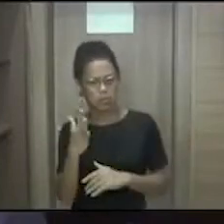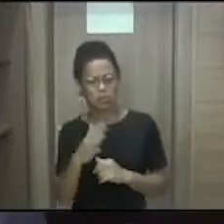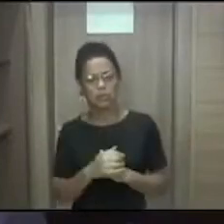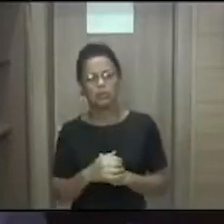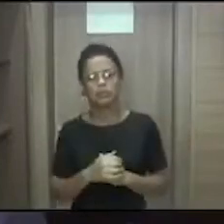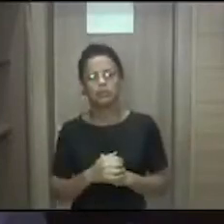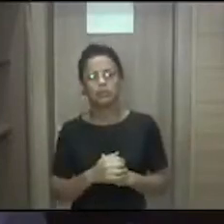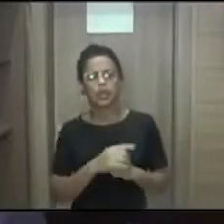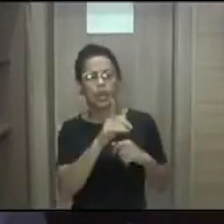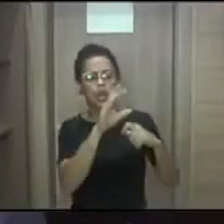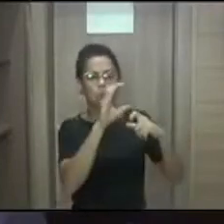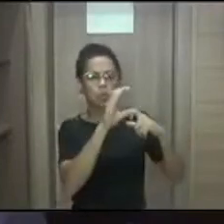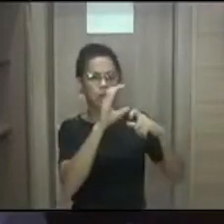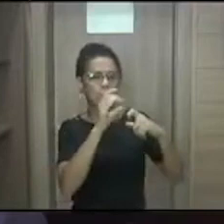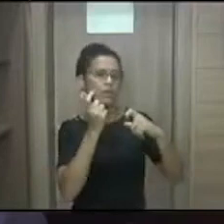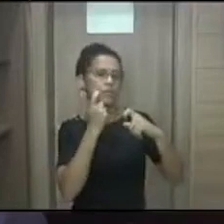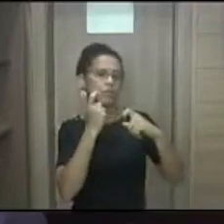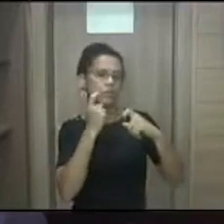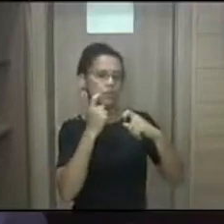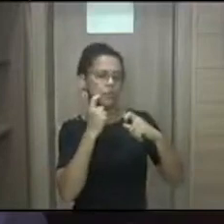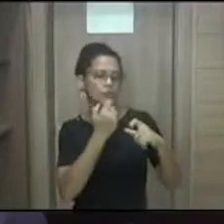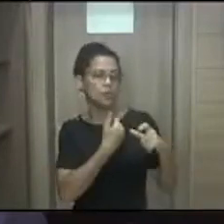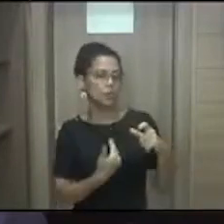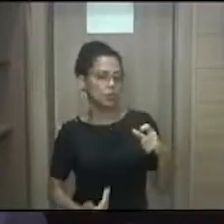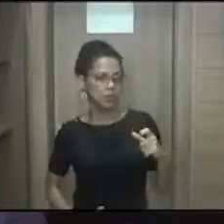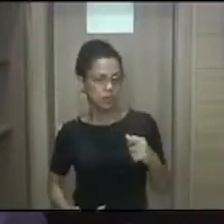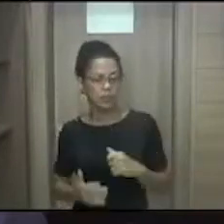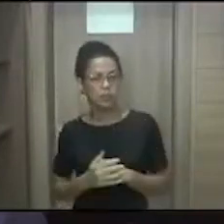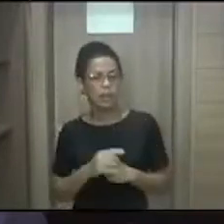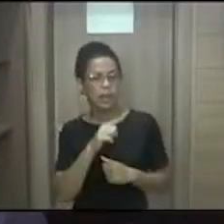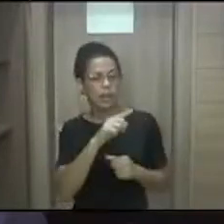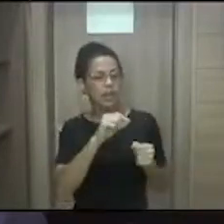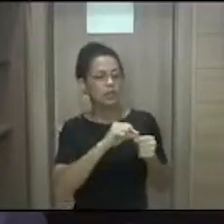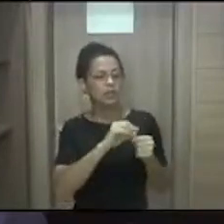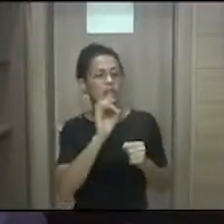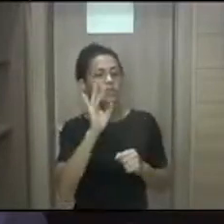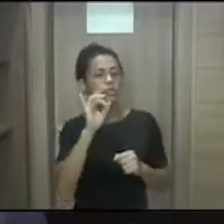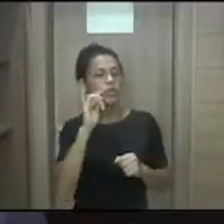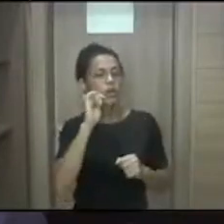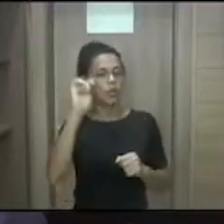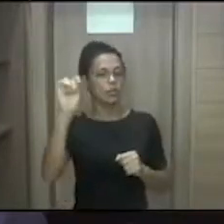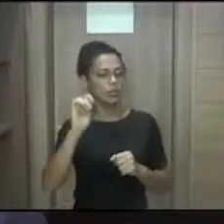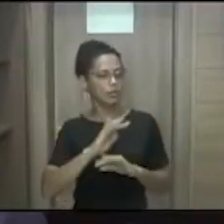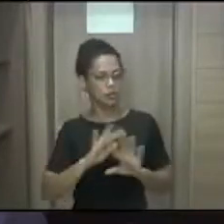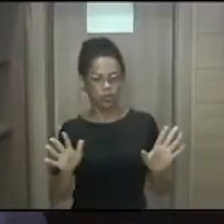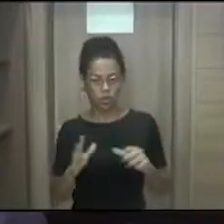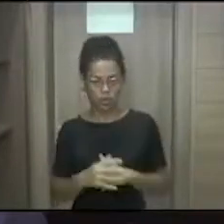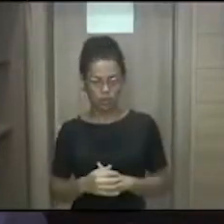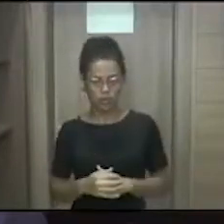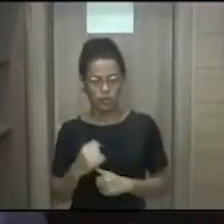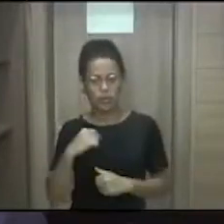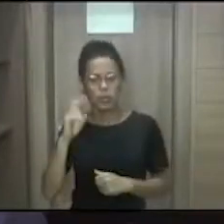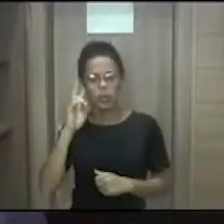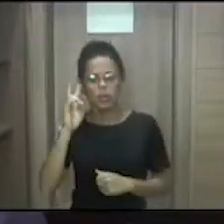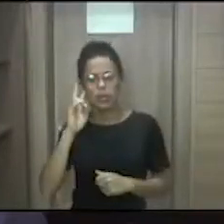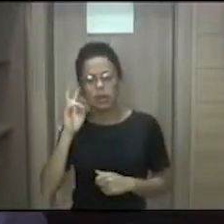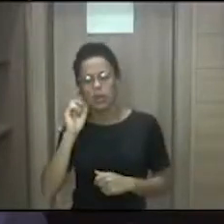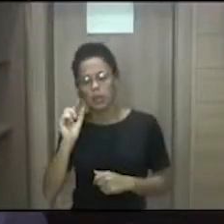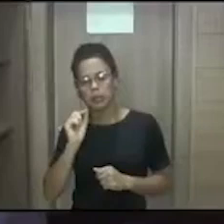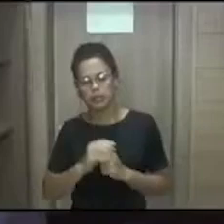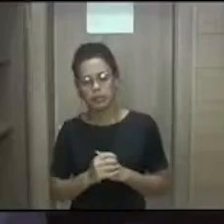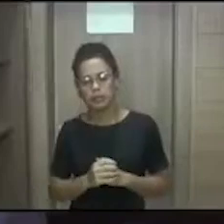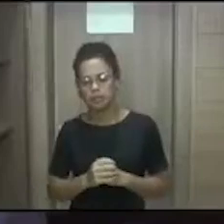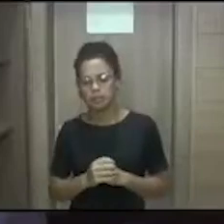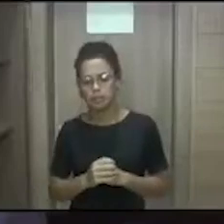clínica odontológica pública em que só se fazia extração. E uma das coisas que eu mais me lembrava é o seguinte: nas